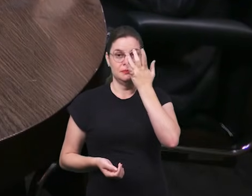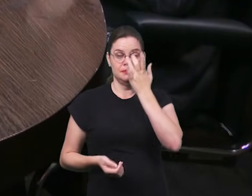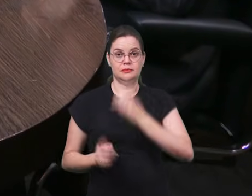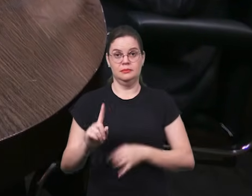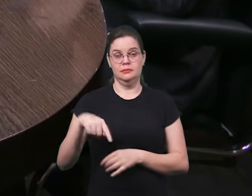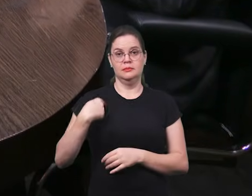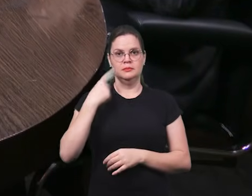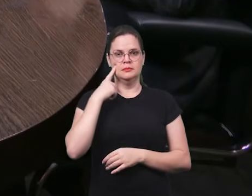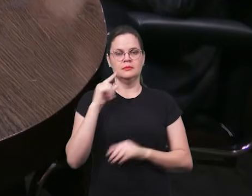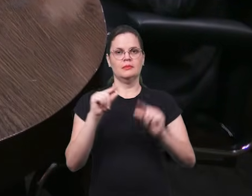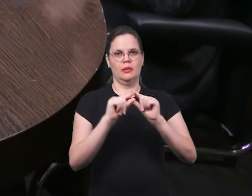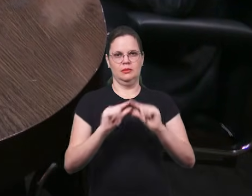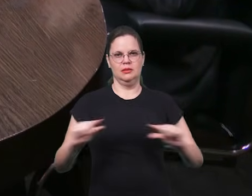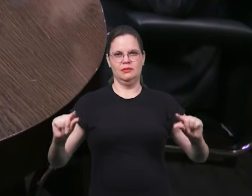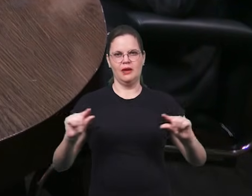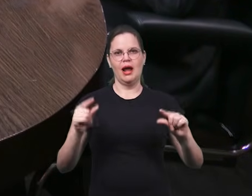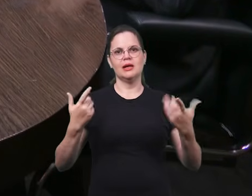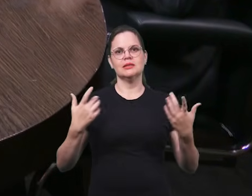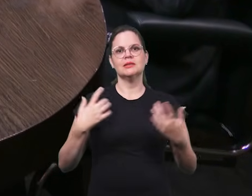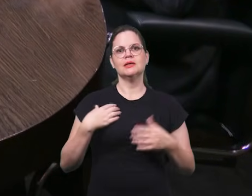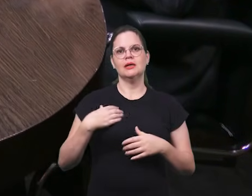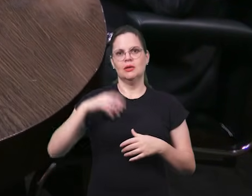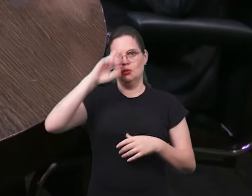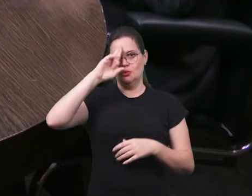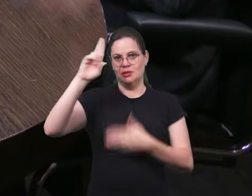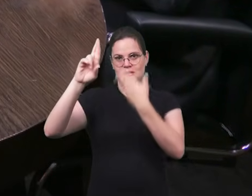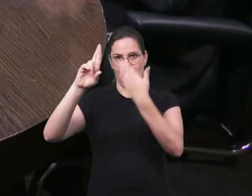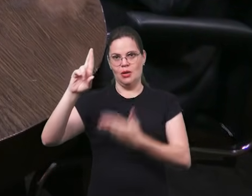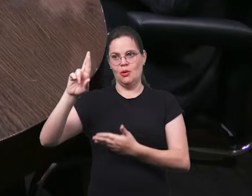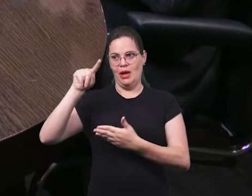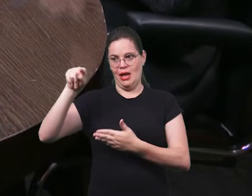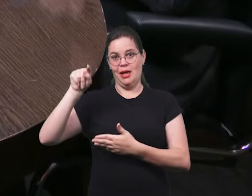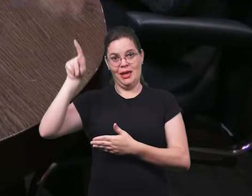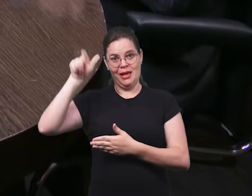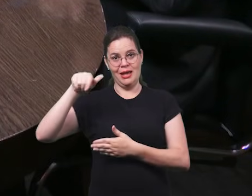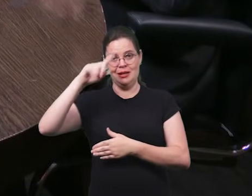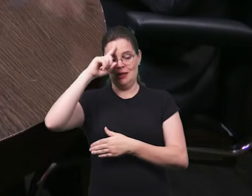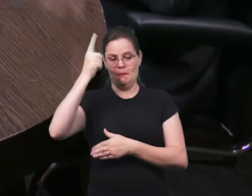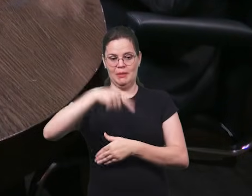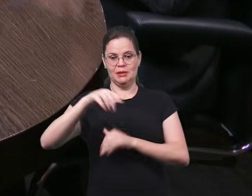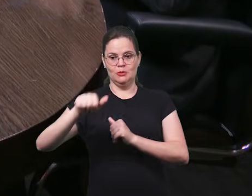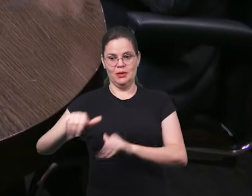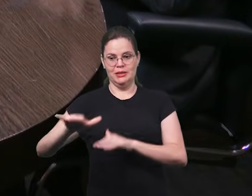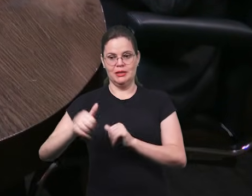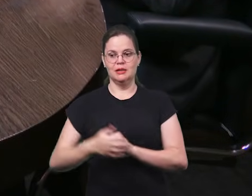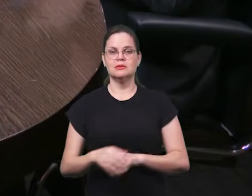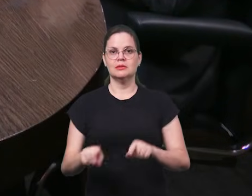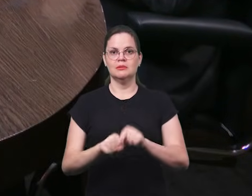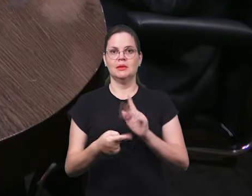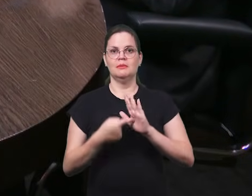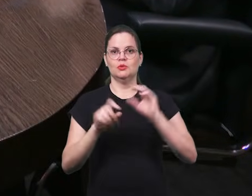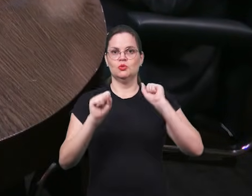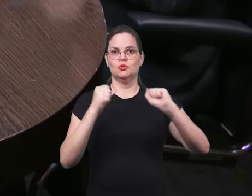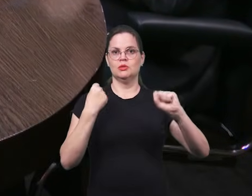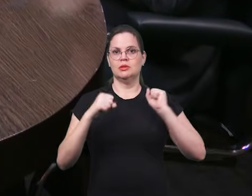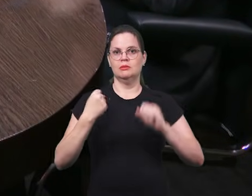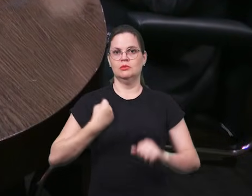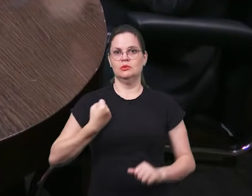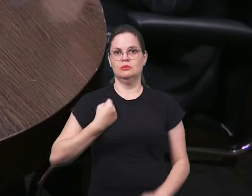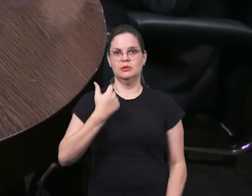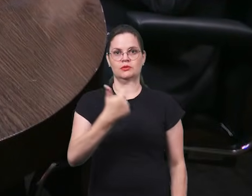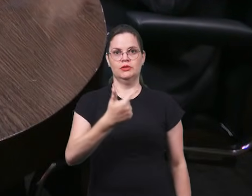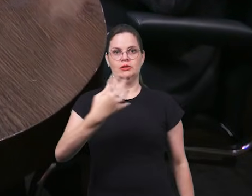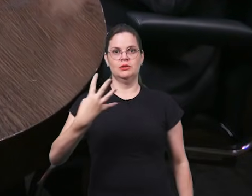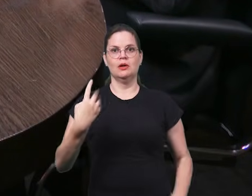o Senhor dos Exércitos, e é muito impactante para nós, em Salmos 24, né? Quando